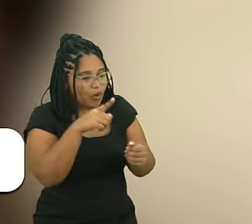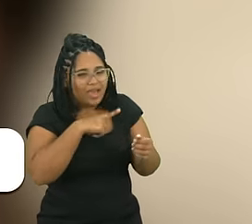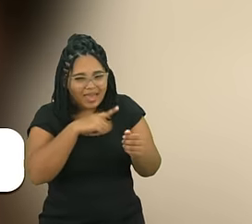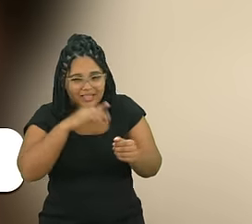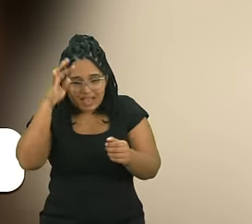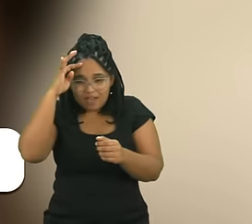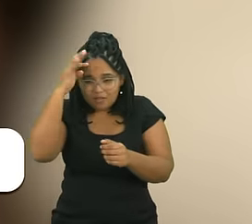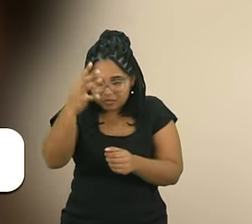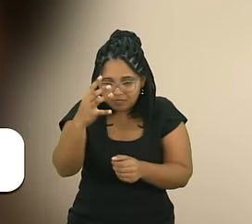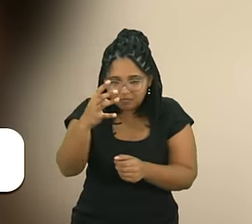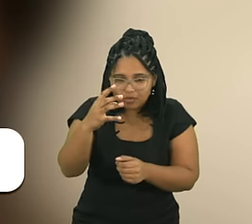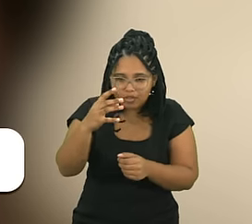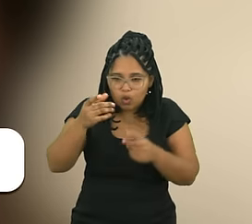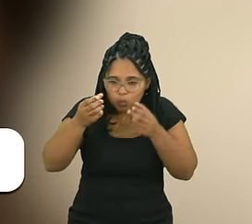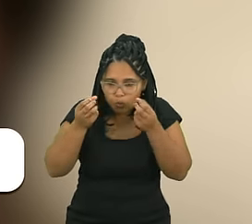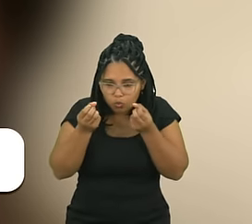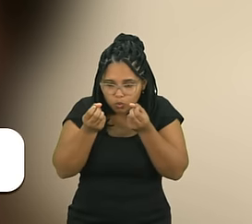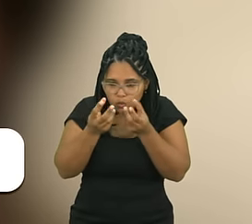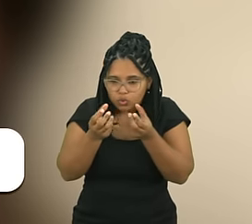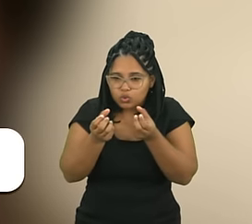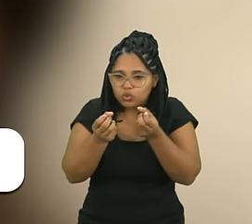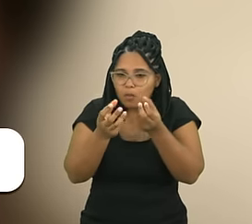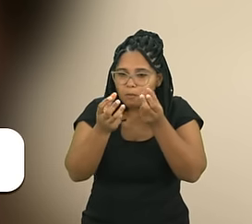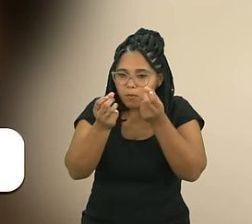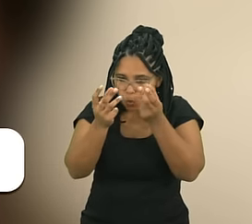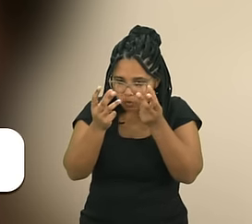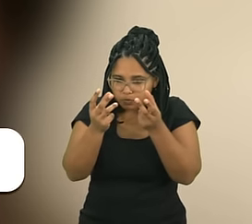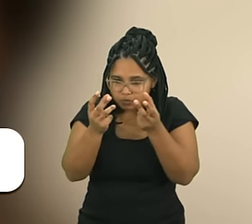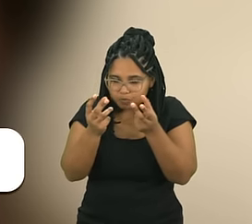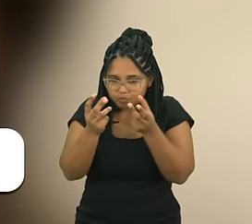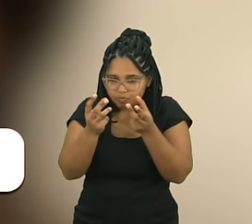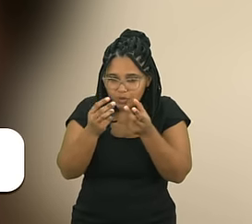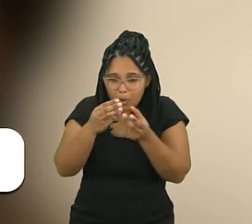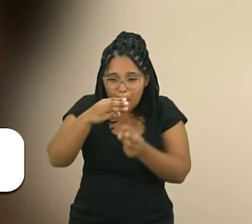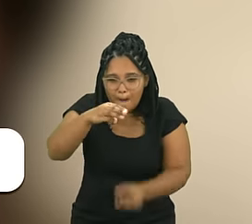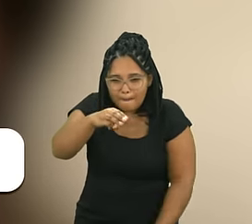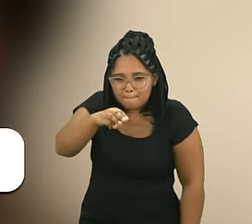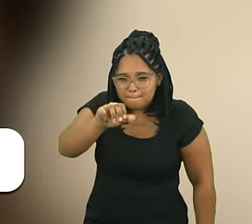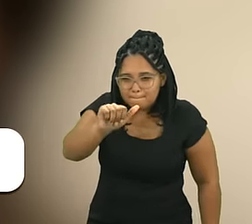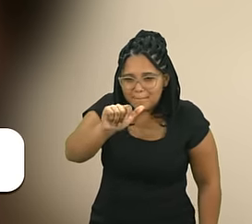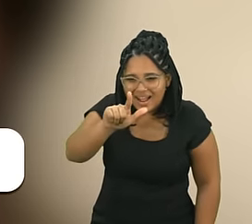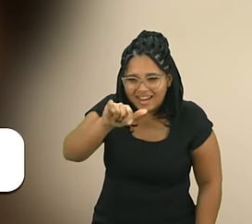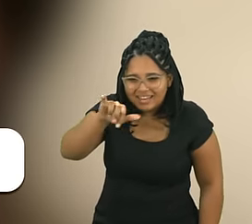ependimoblastoma, tumor cancerígeno de alta malignidade.